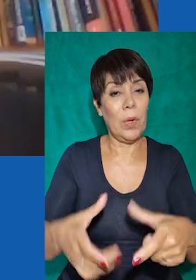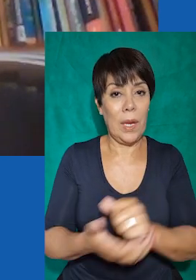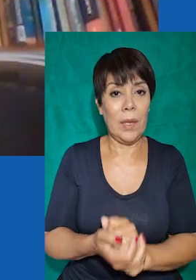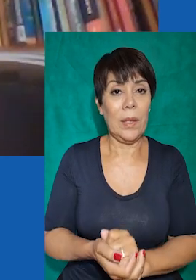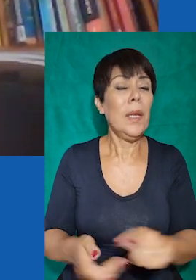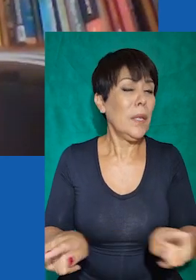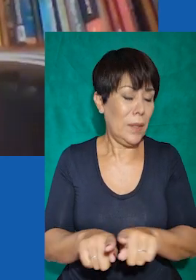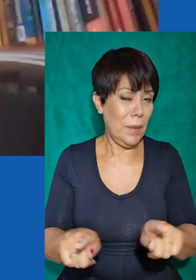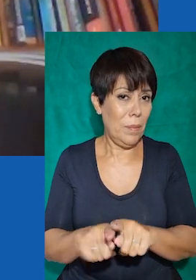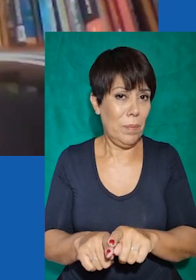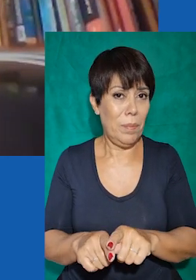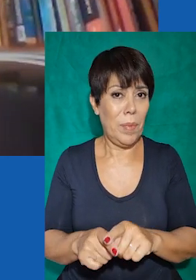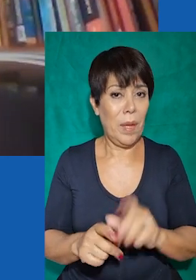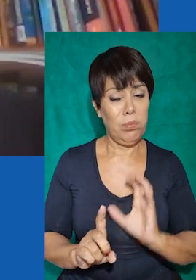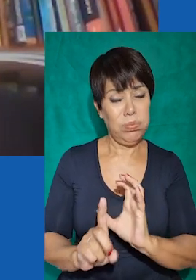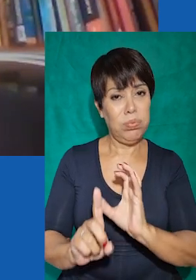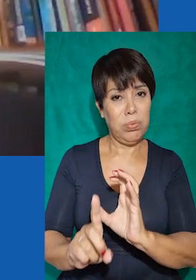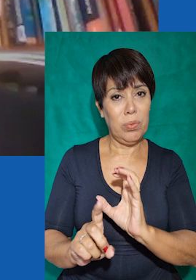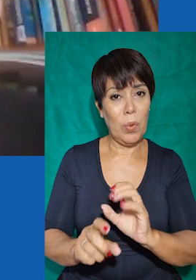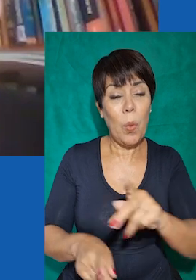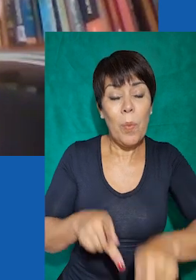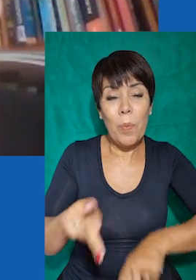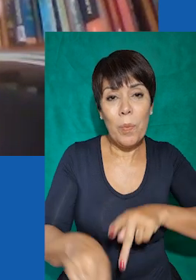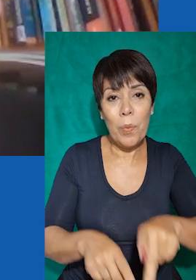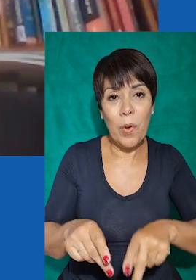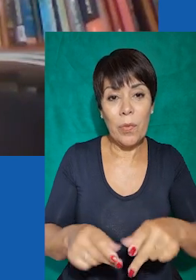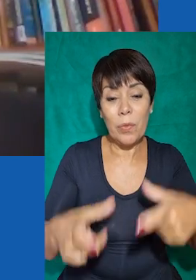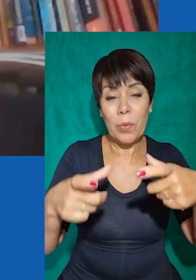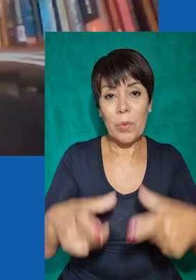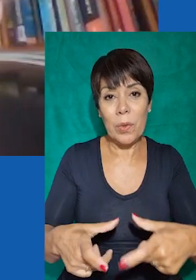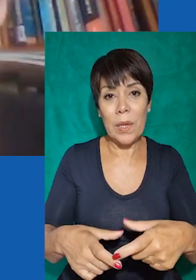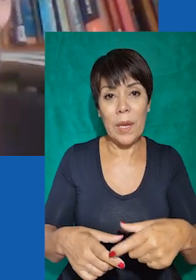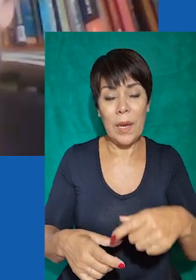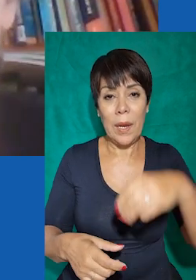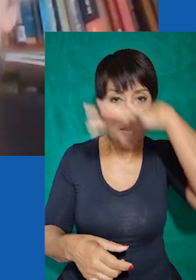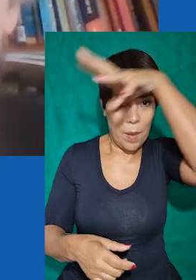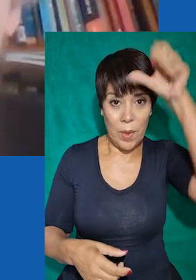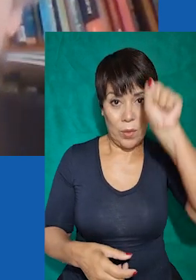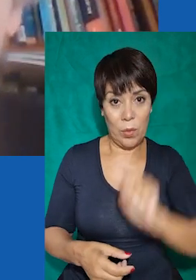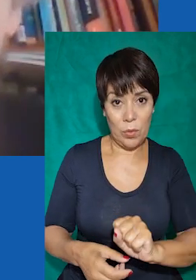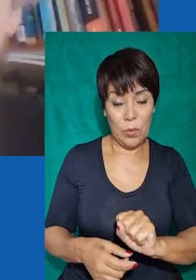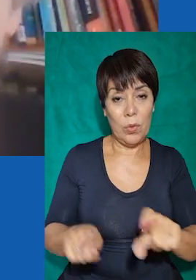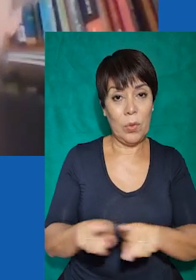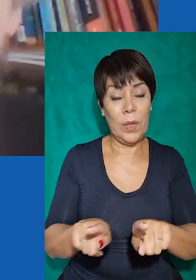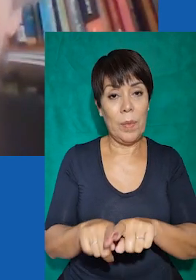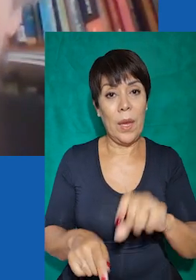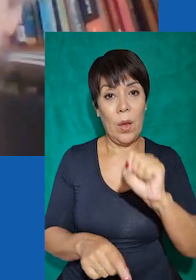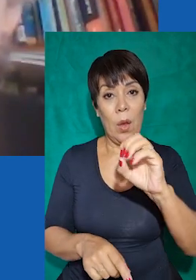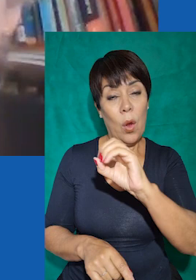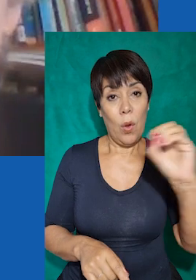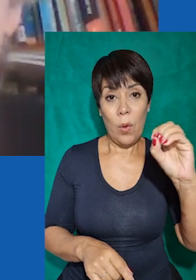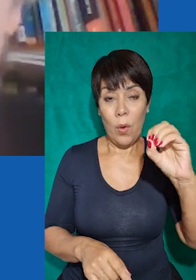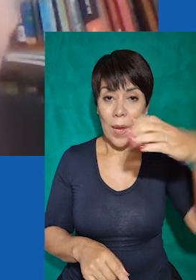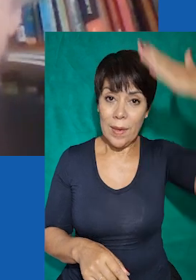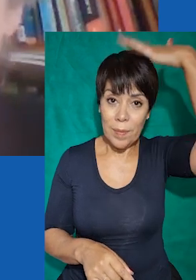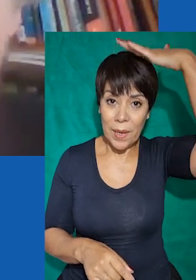afetou particularmente os indígenas justamente dessa região do sul do Mato Grosso do Sul, oeste do Paraná,